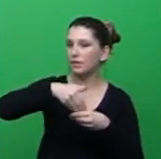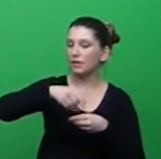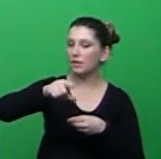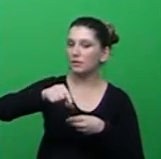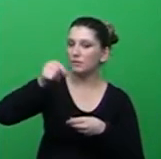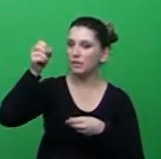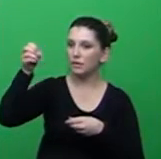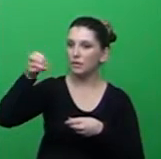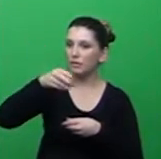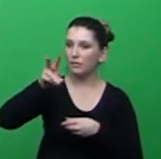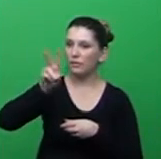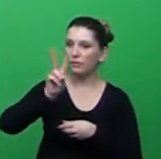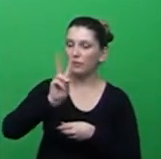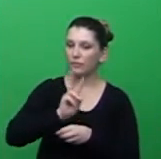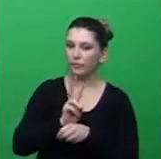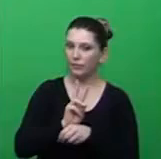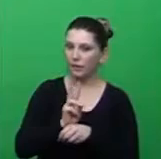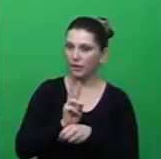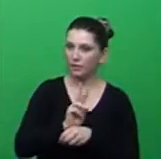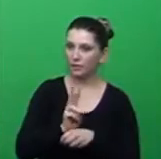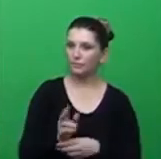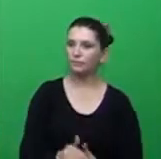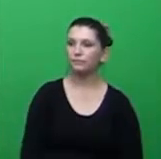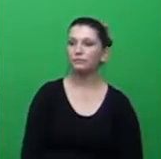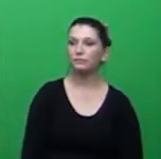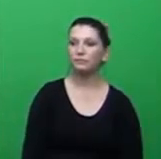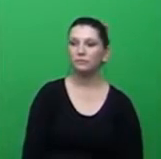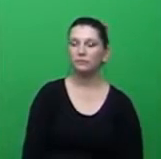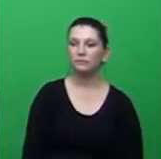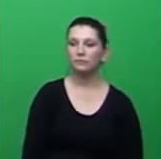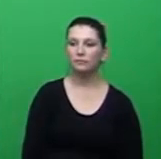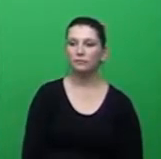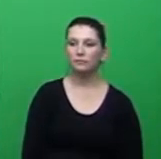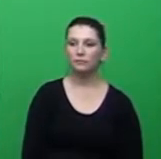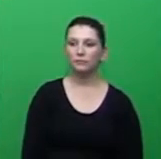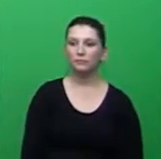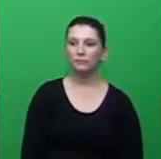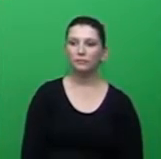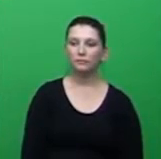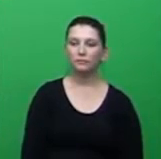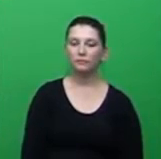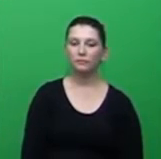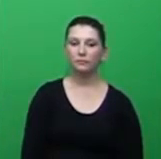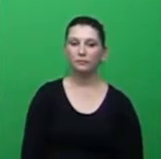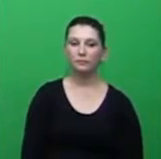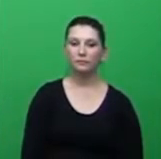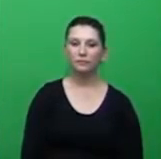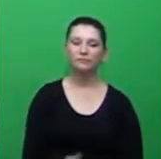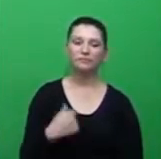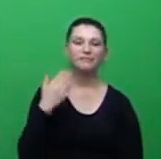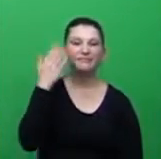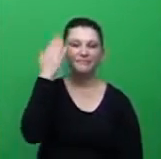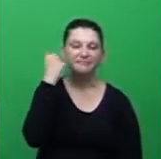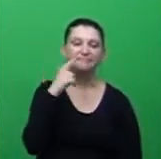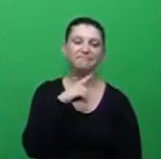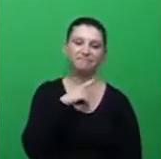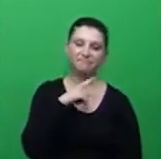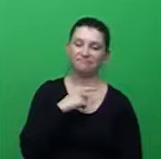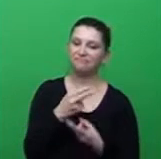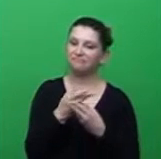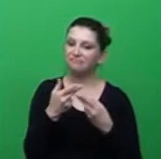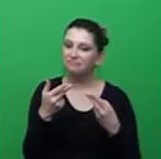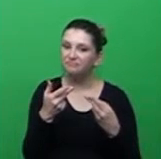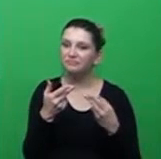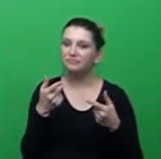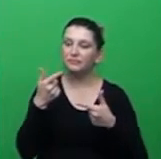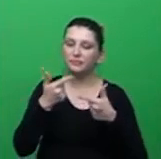que vou ter a oportunidade de estar nessa casa no período eleitoral. A gente sabe que vai haver muito embate eleitoral nesse